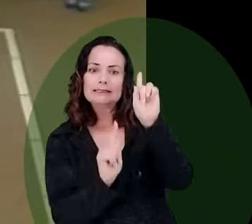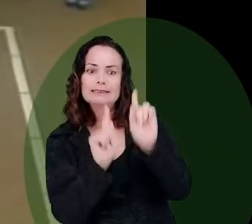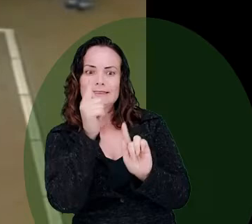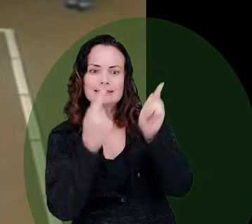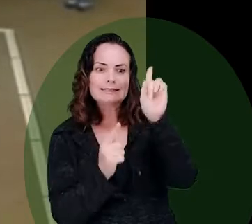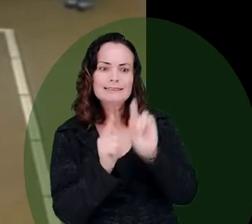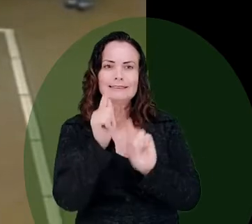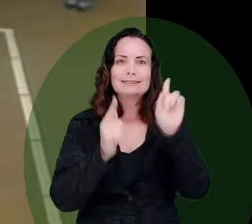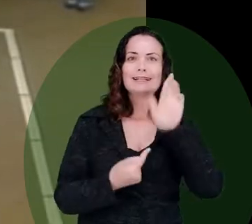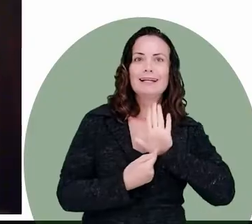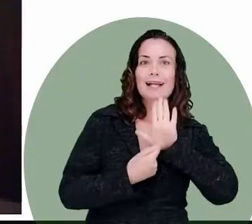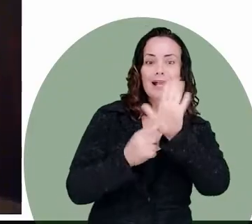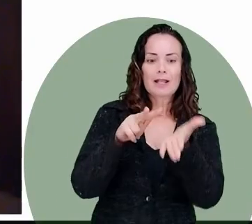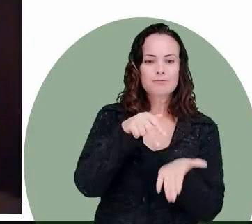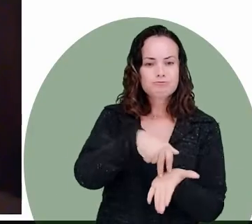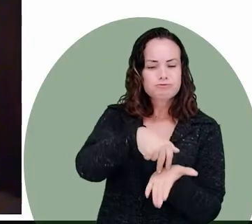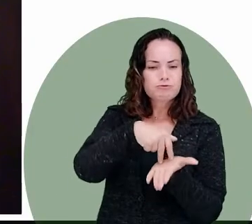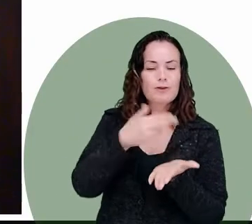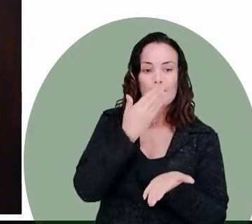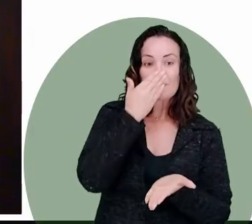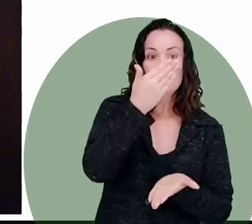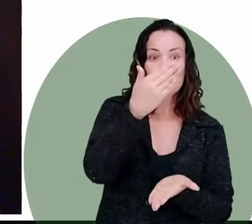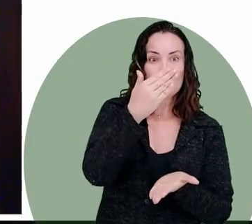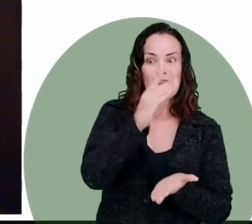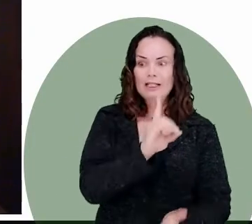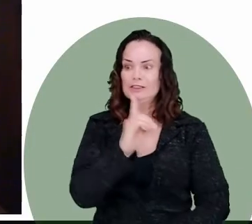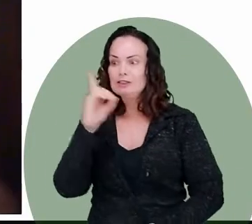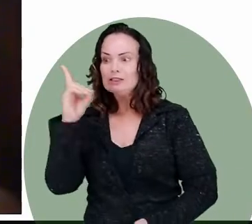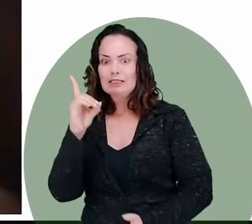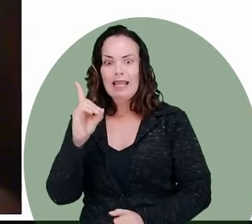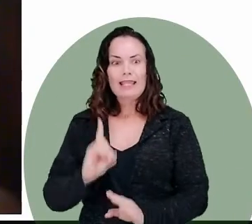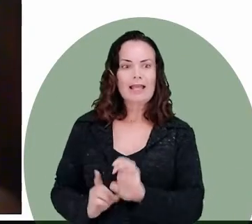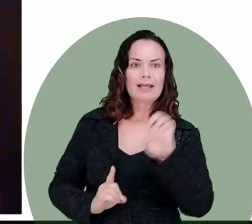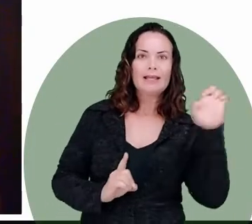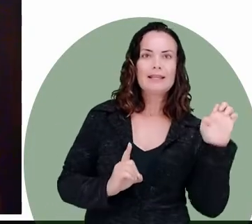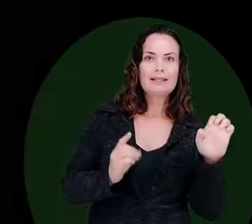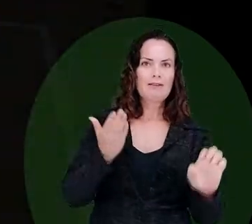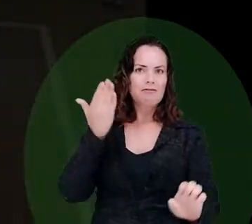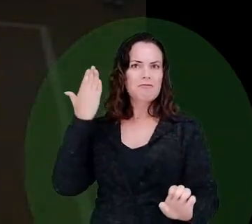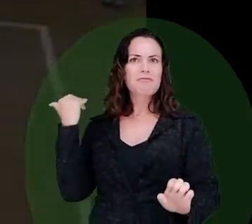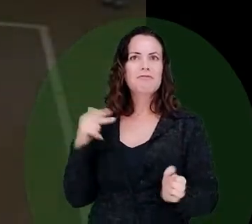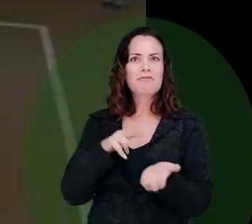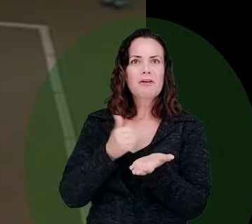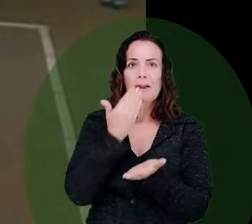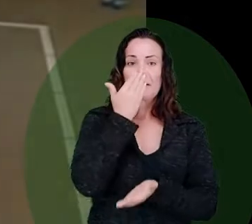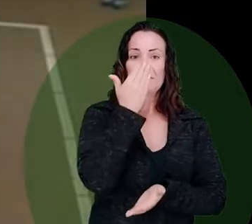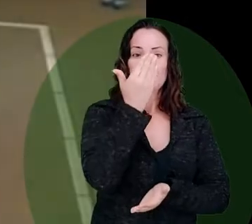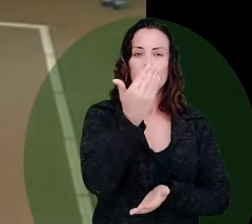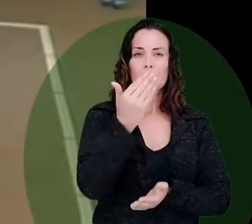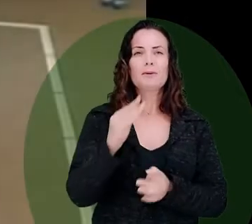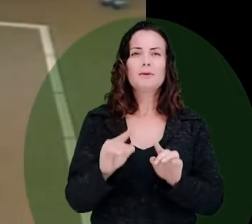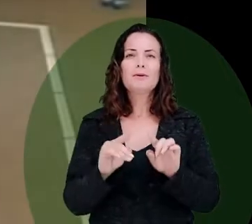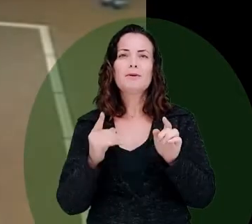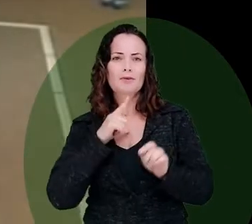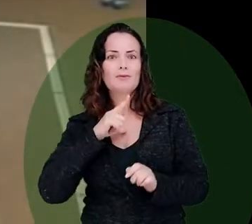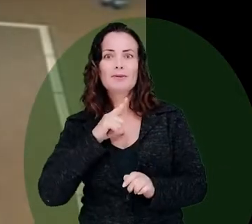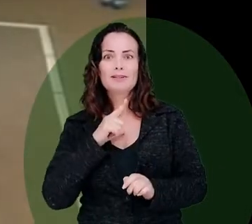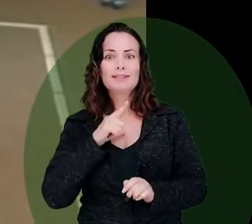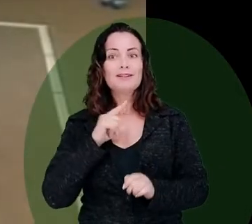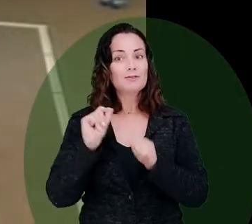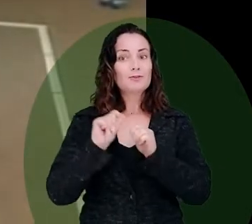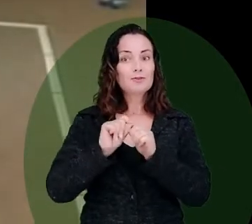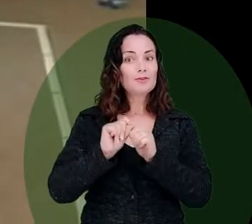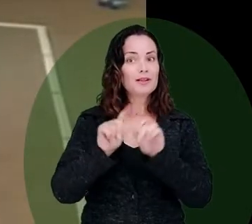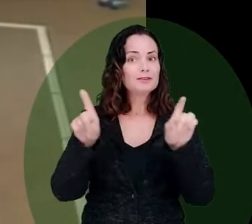pé, por exemplo, se eles punham para frente, para a direita, então eles levantavam, andavam para frente, andavam para a direita, para sentir o que eles tinham